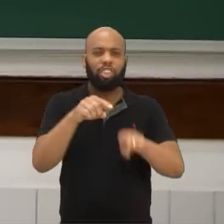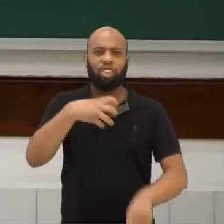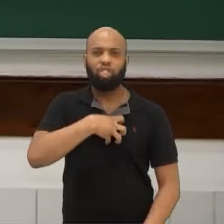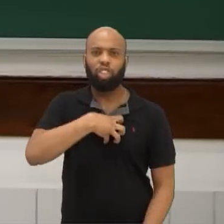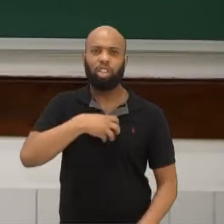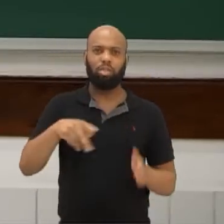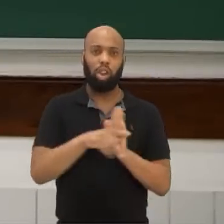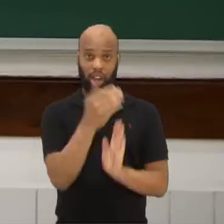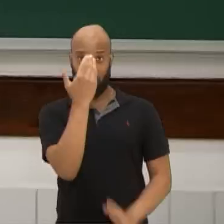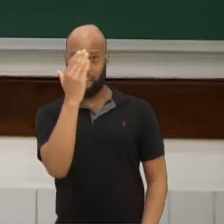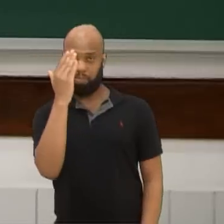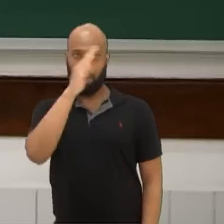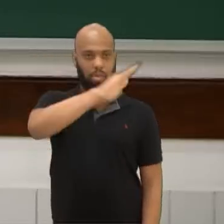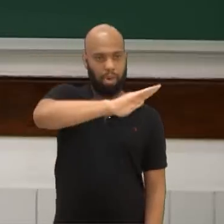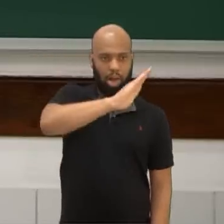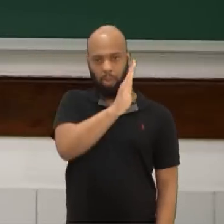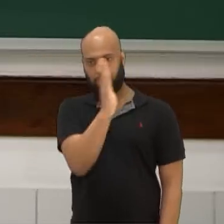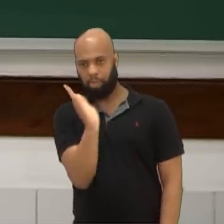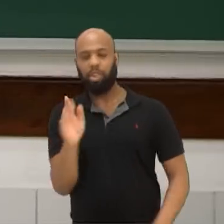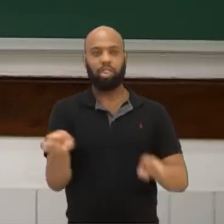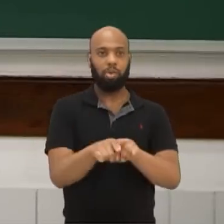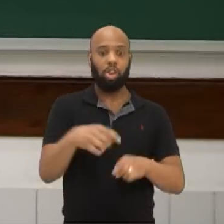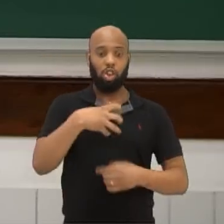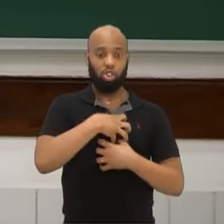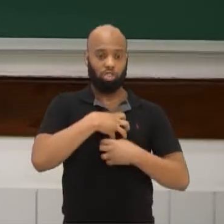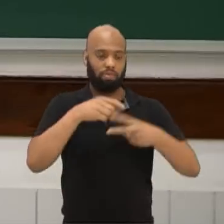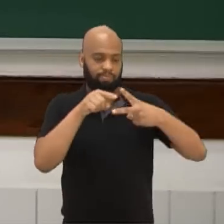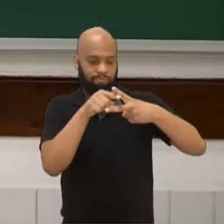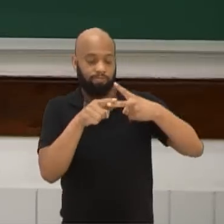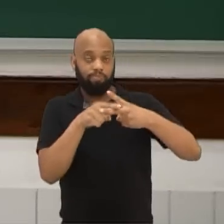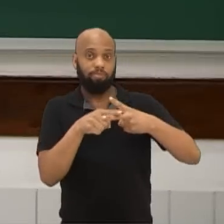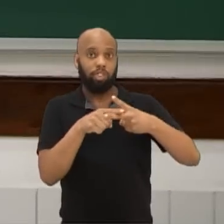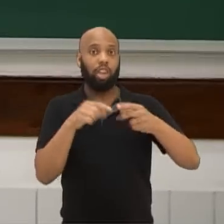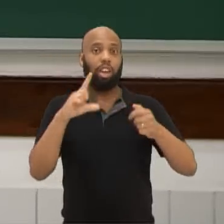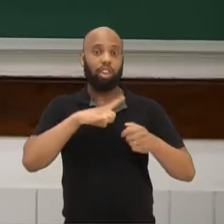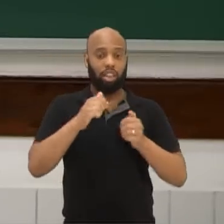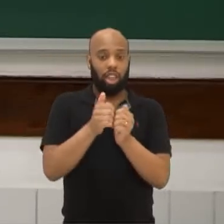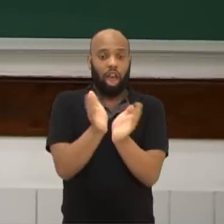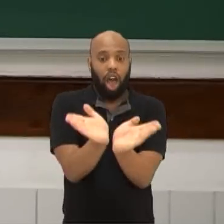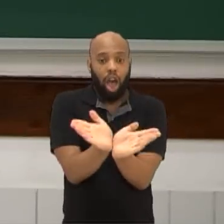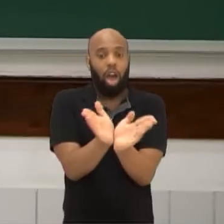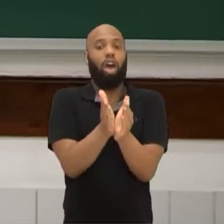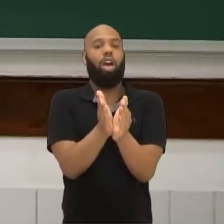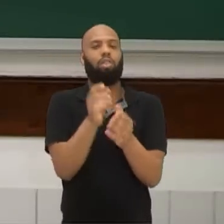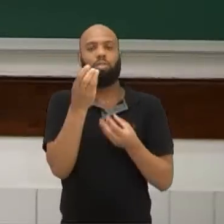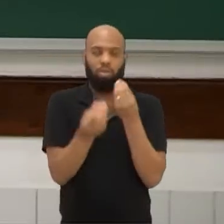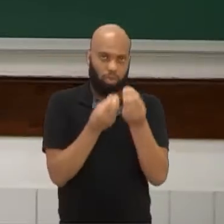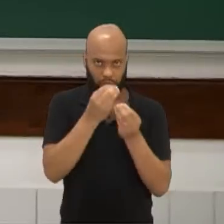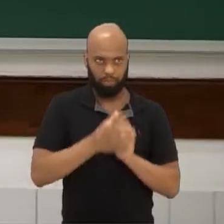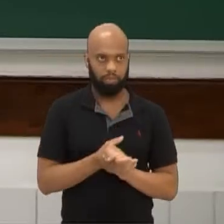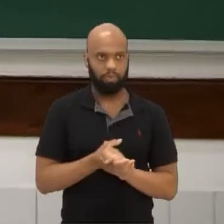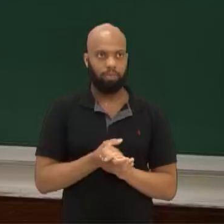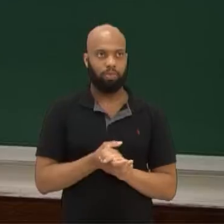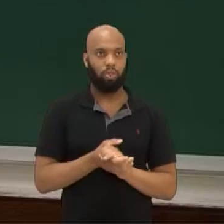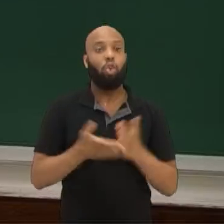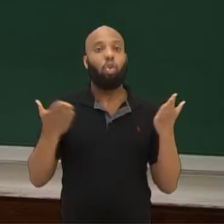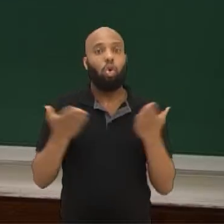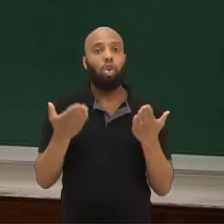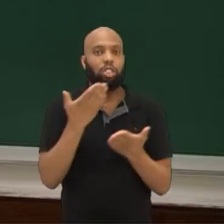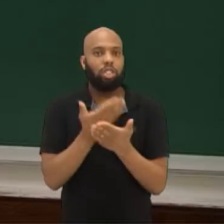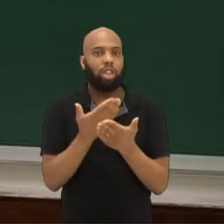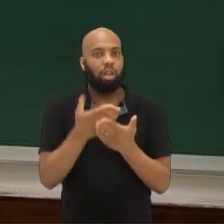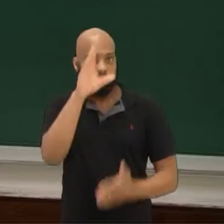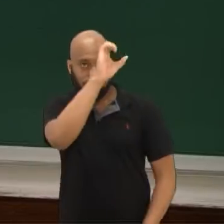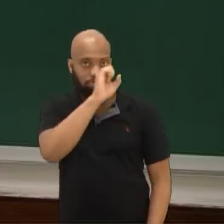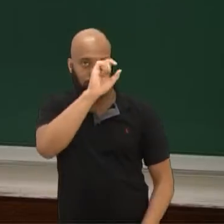inclinação, ver como que esses ângulos eles vão abrindo, certo? Ou diminuindo o feixe. Tudo bem? Então, hoje nós